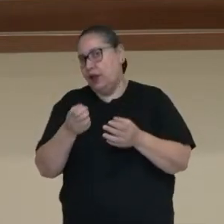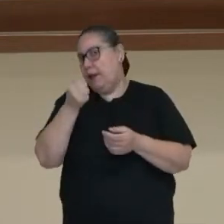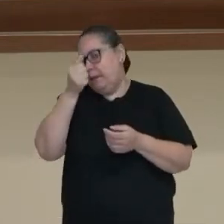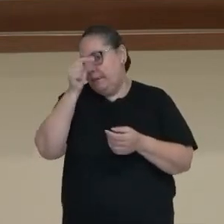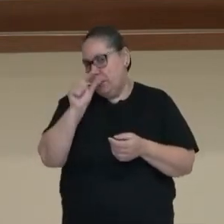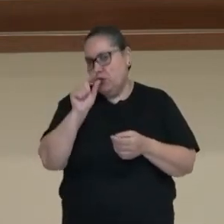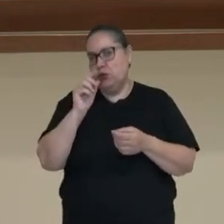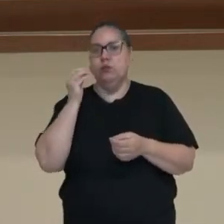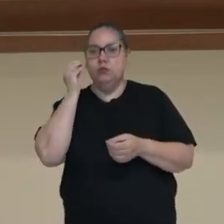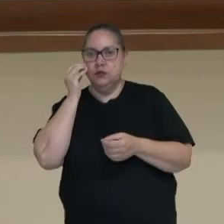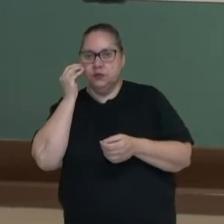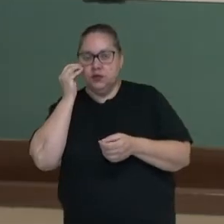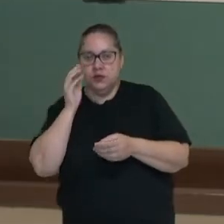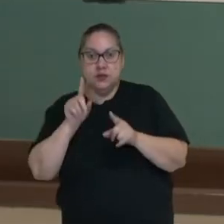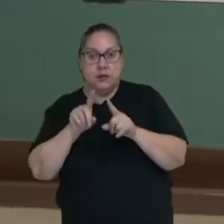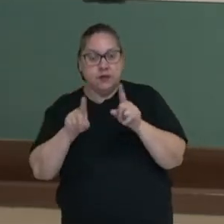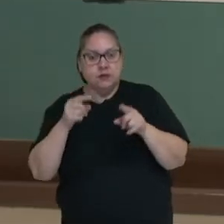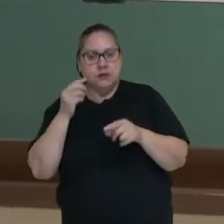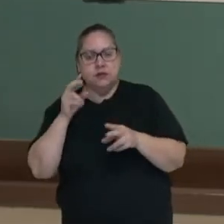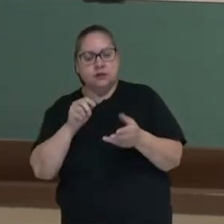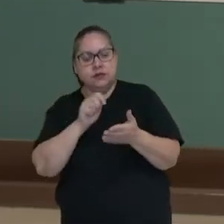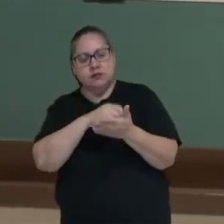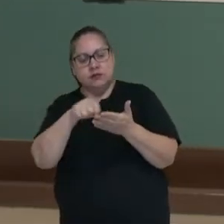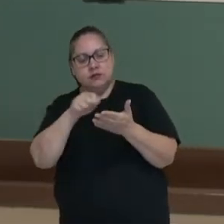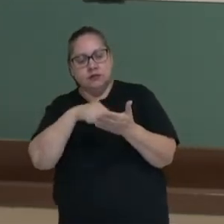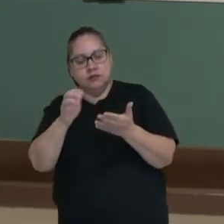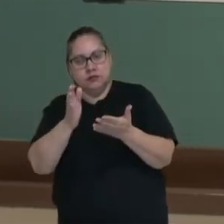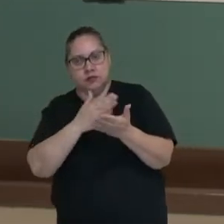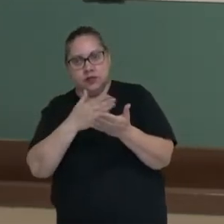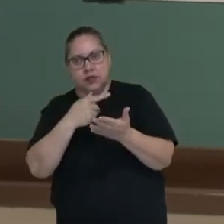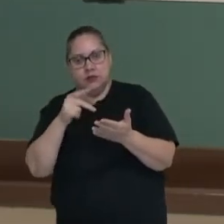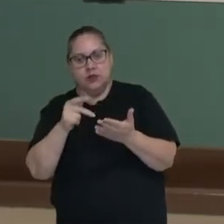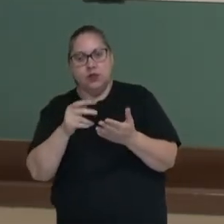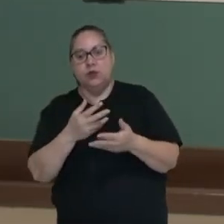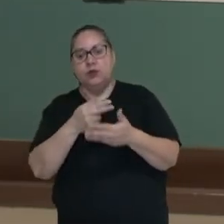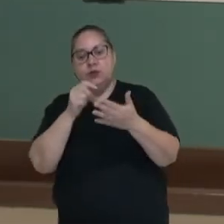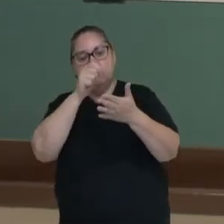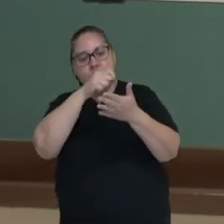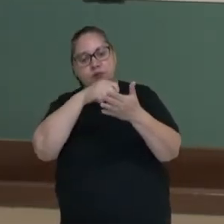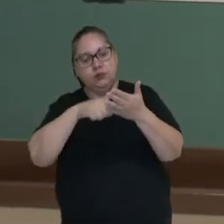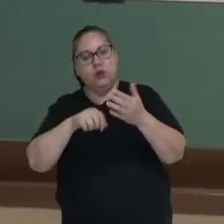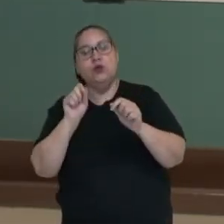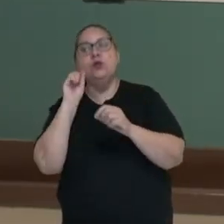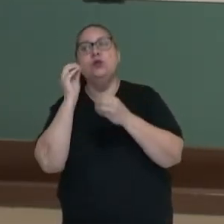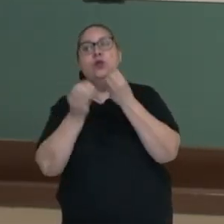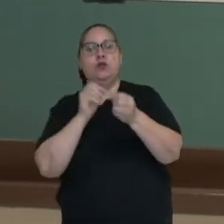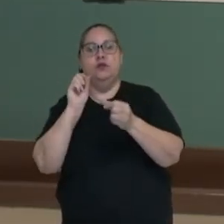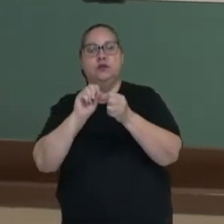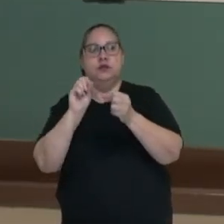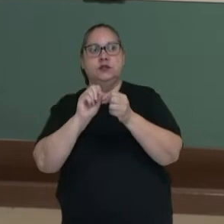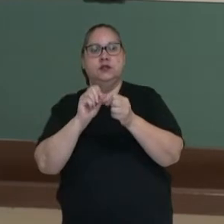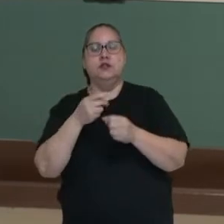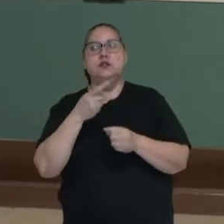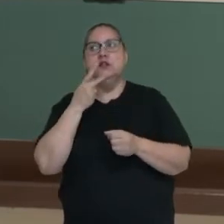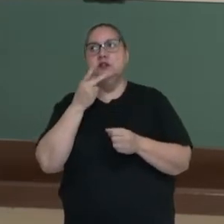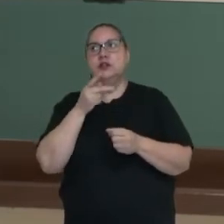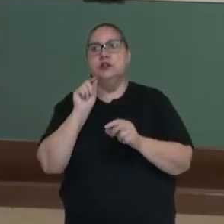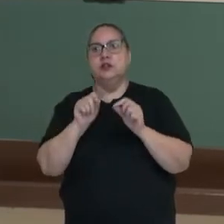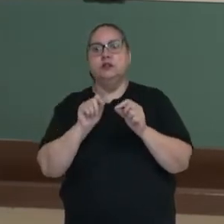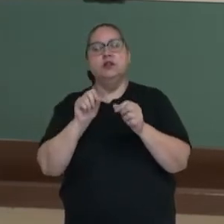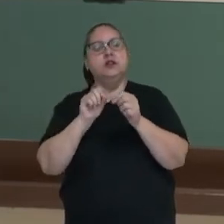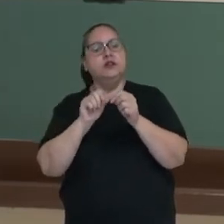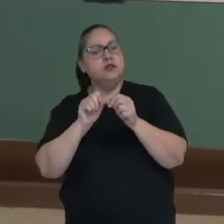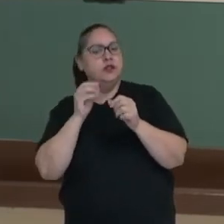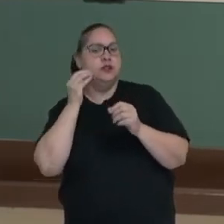fazer a experiência, mas foi para você anotar no seu caderno os materiais e como fazer. Vamos dizer que você